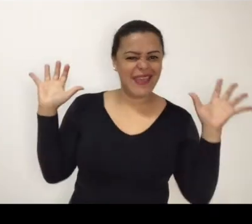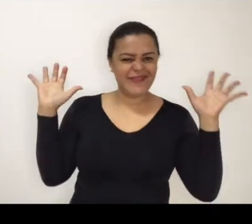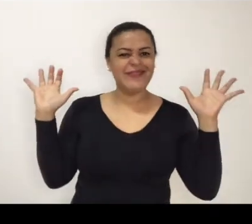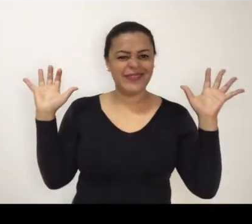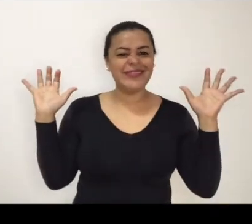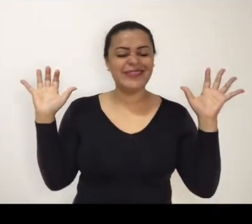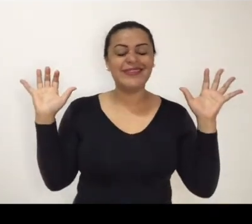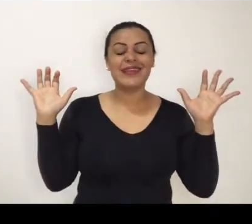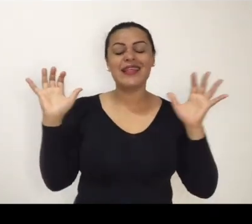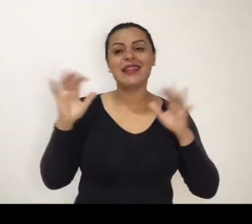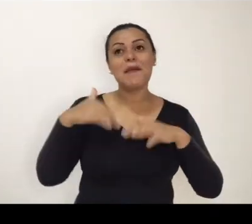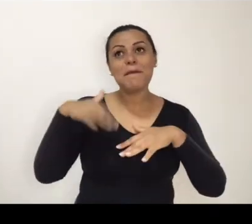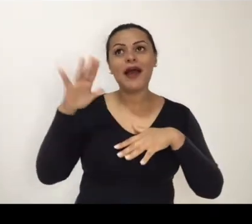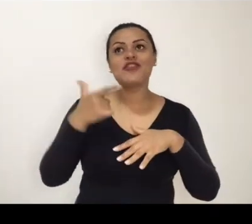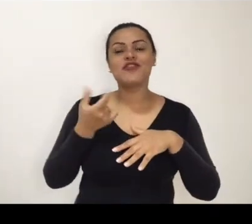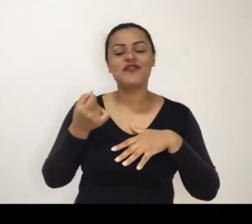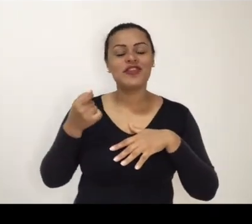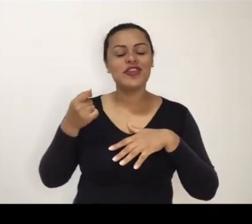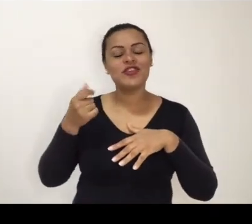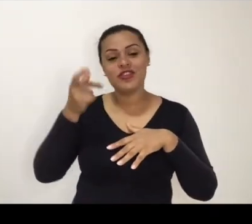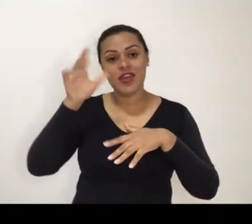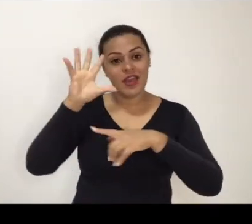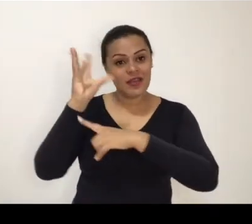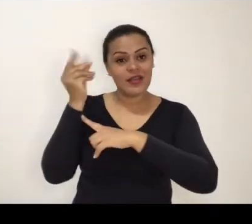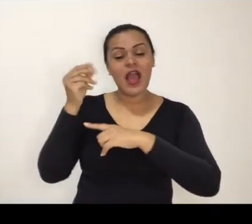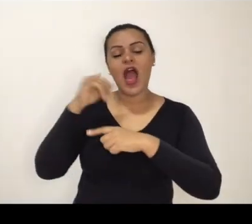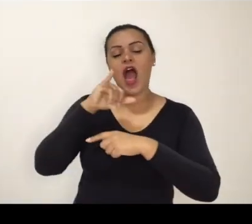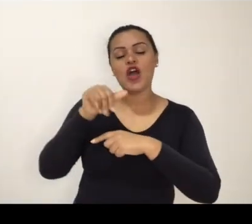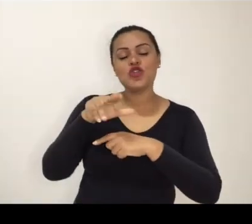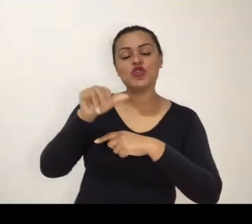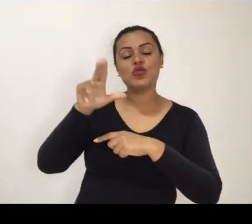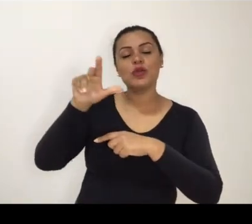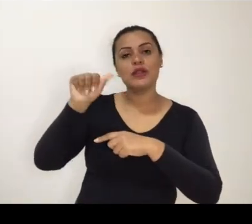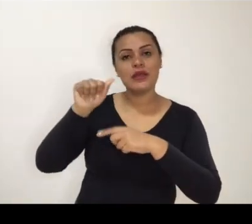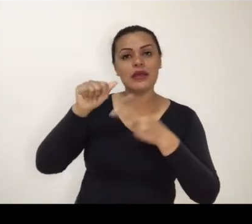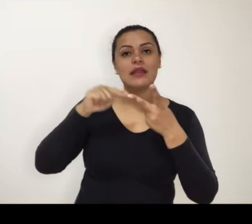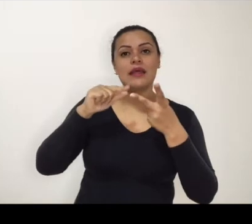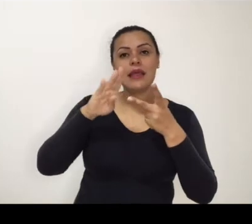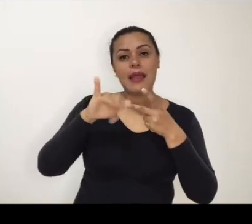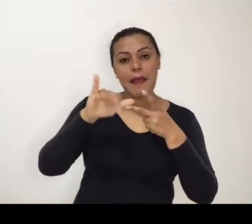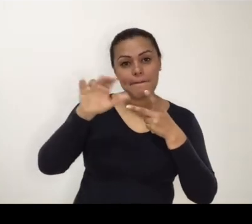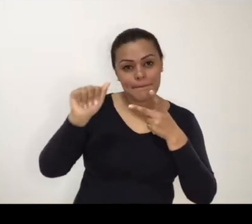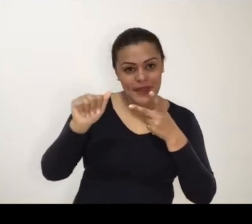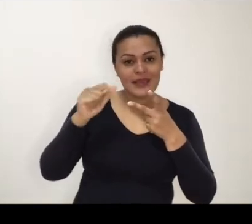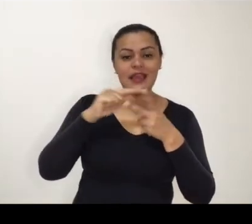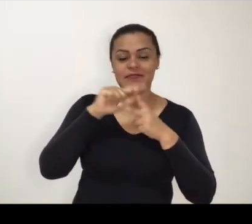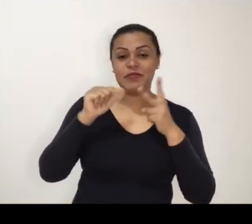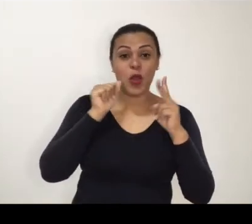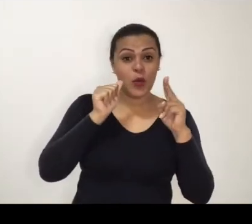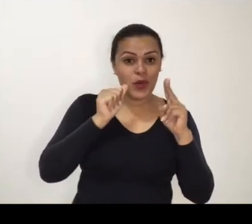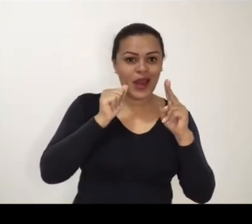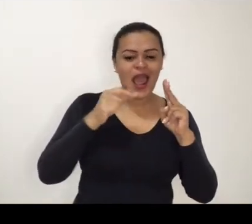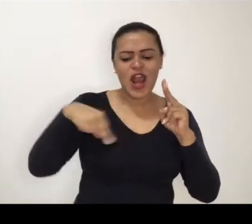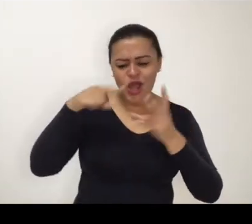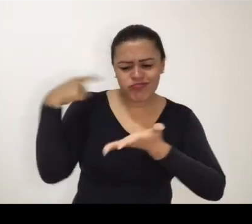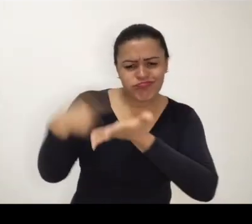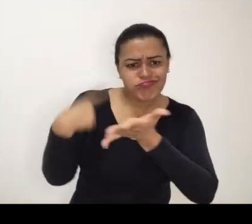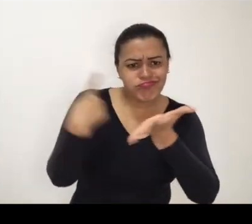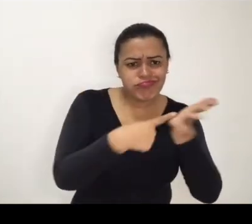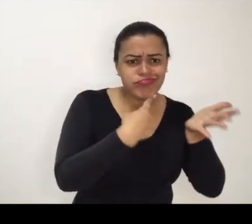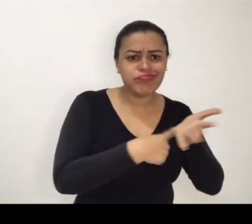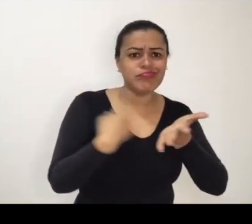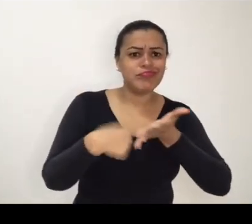convite da Juliana Cerqueira e da Bia de Medeiros para transbordar um pouco essa relação das telas. Então,